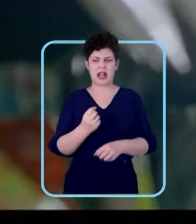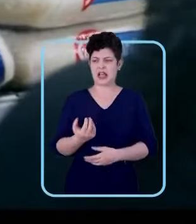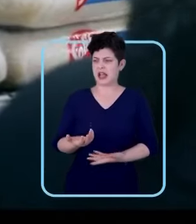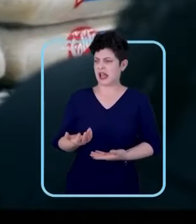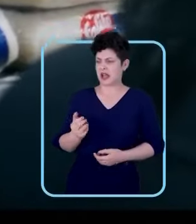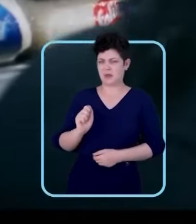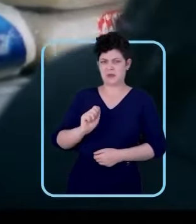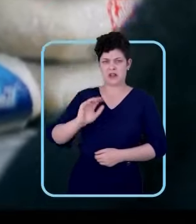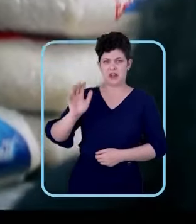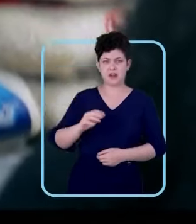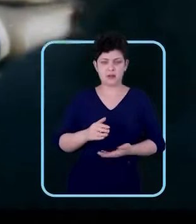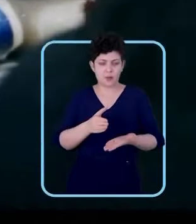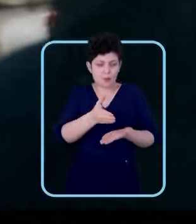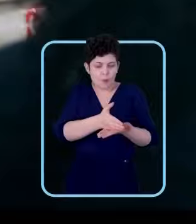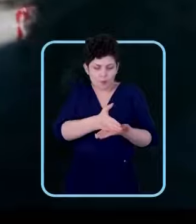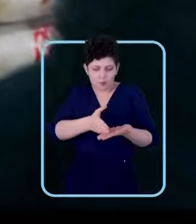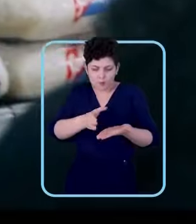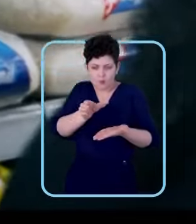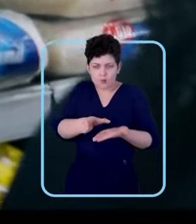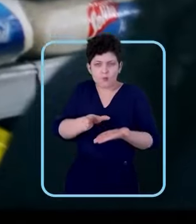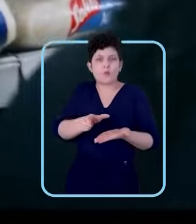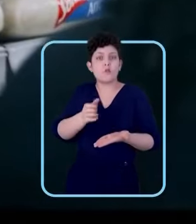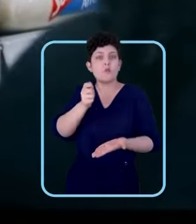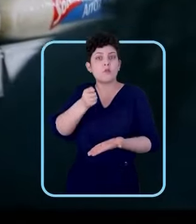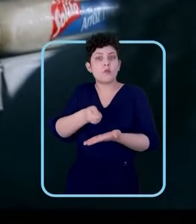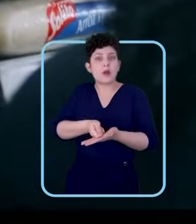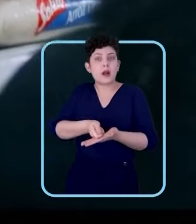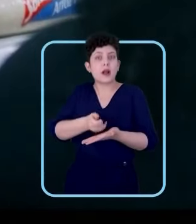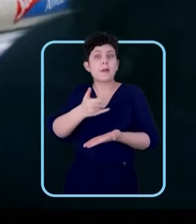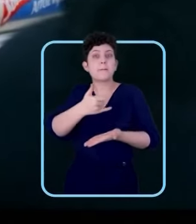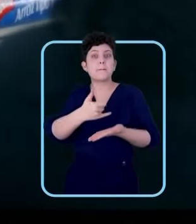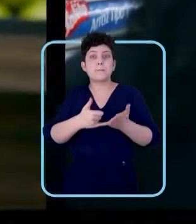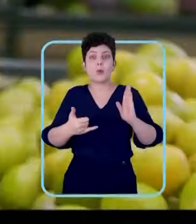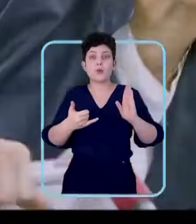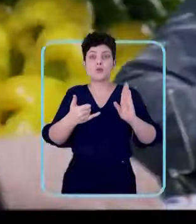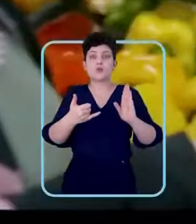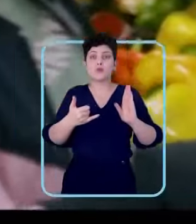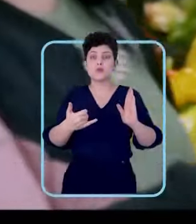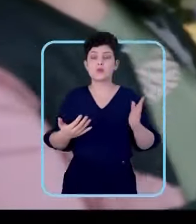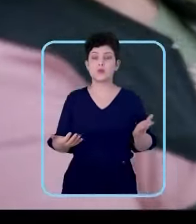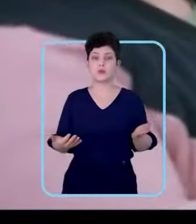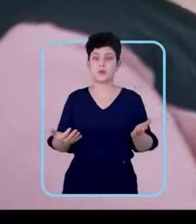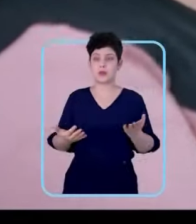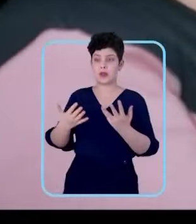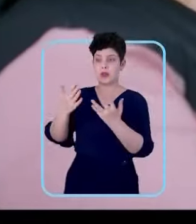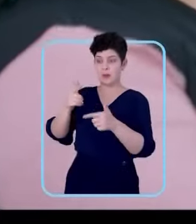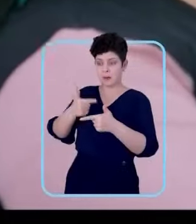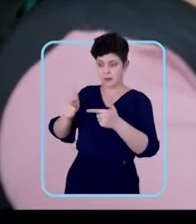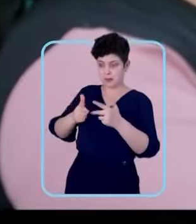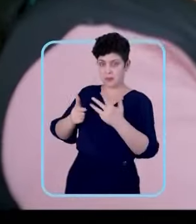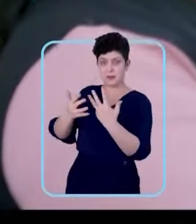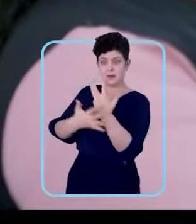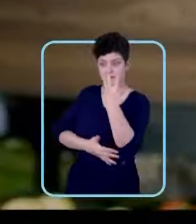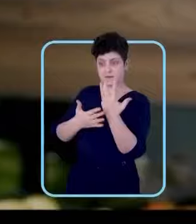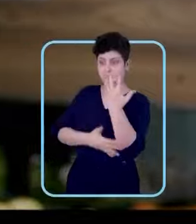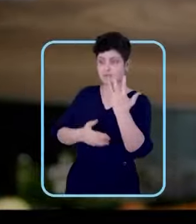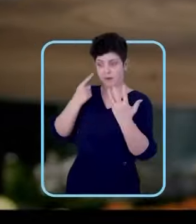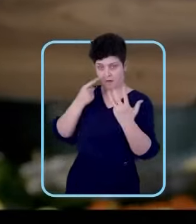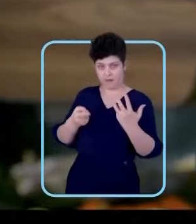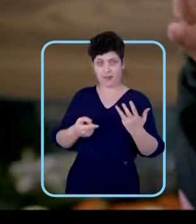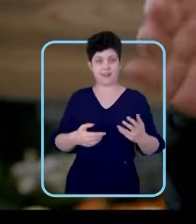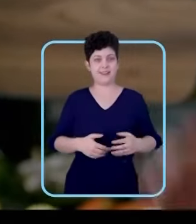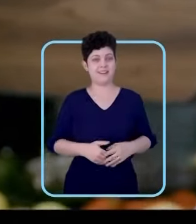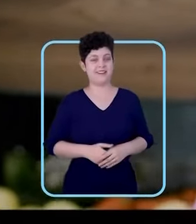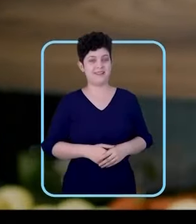dá. Uma parte disso aqui, ó, é só para pagar tributo. Olha aqui. Nós vamos descascar esse abacaxi,